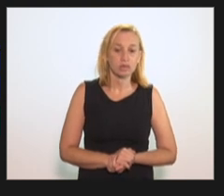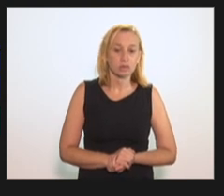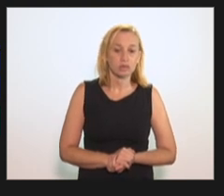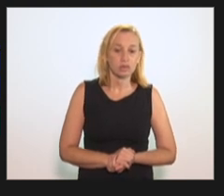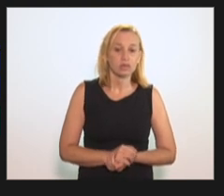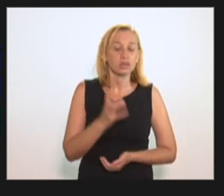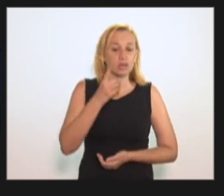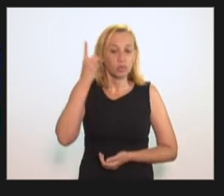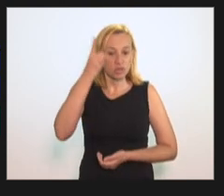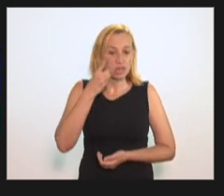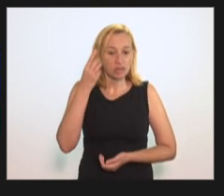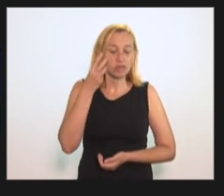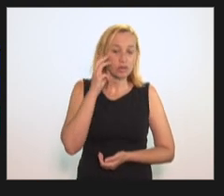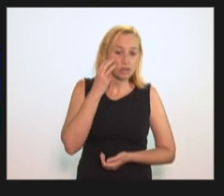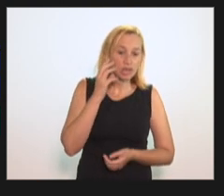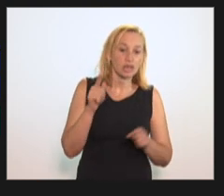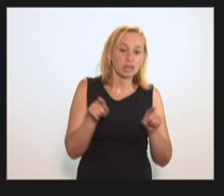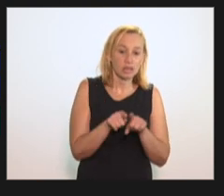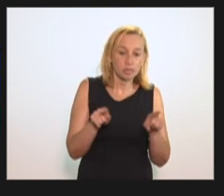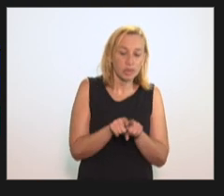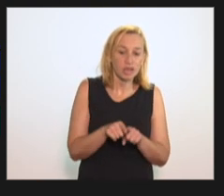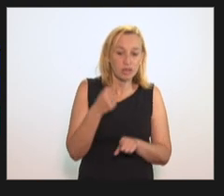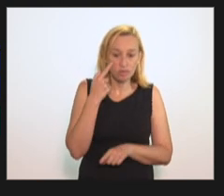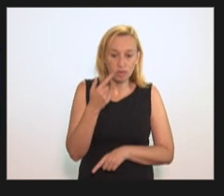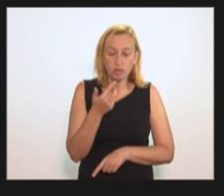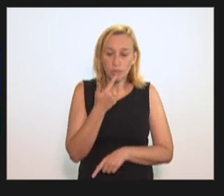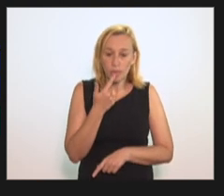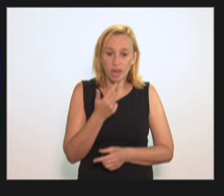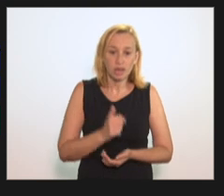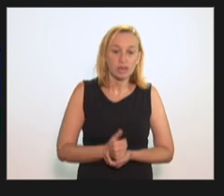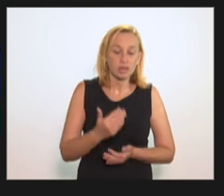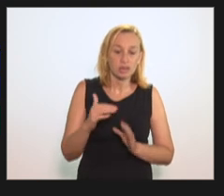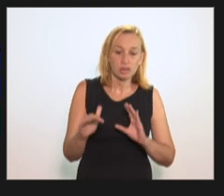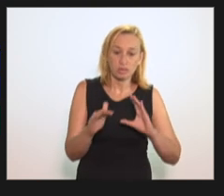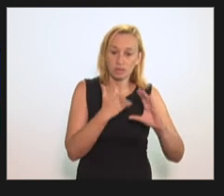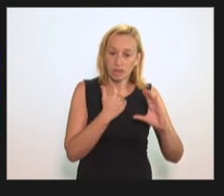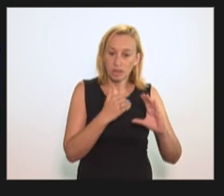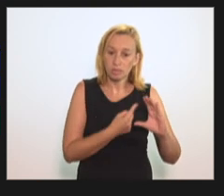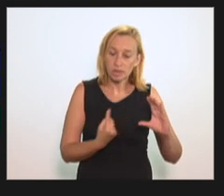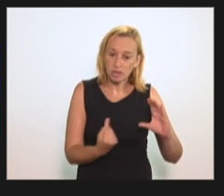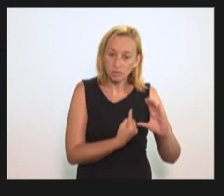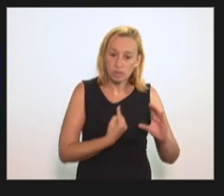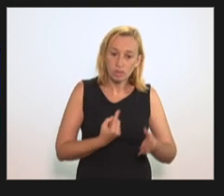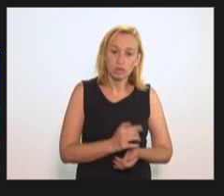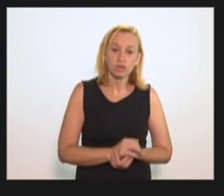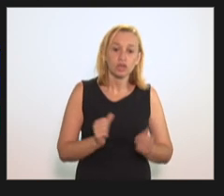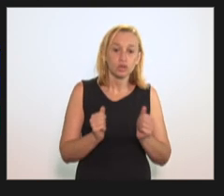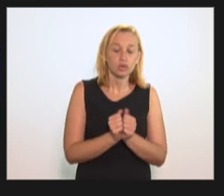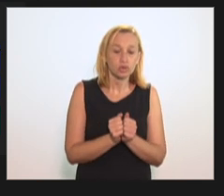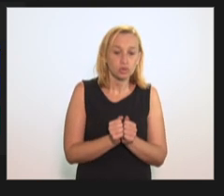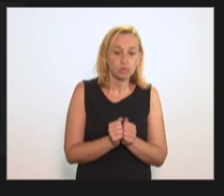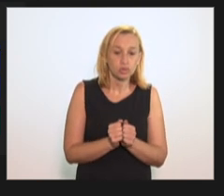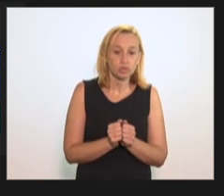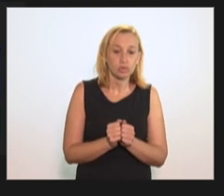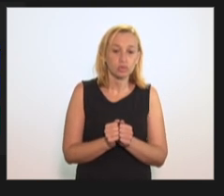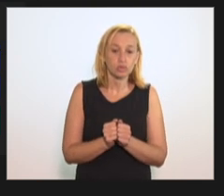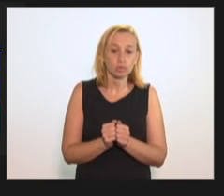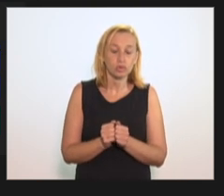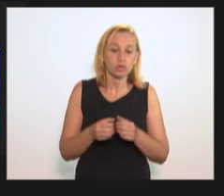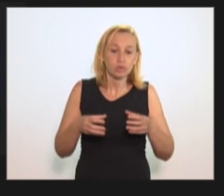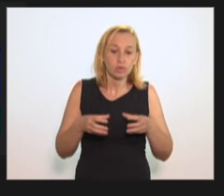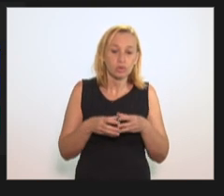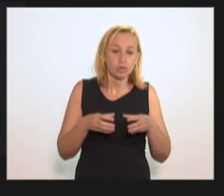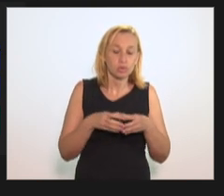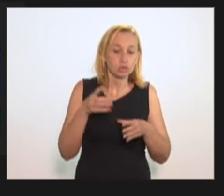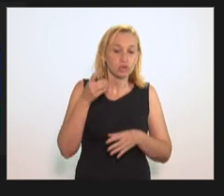o deputado Valdeque que conhecem bem de perto eles enviaram para nós uma demanda juntamente com a Câmara de Mulheres